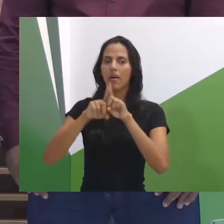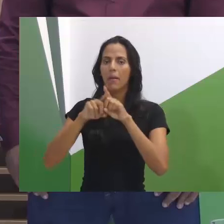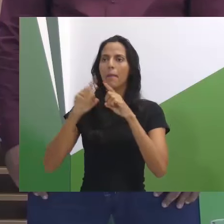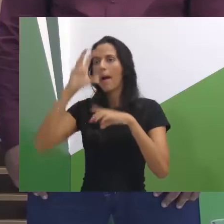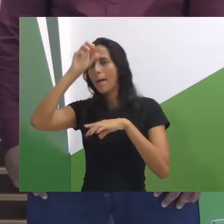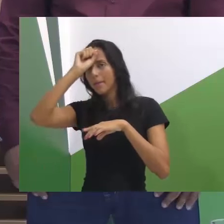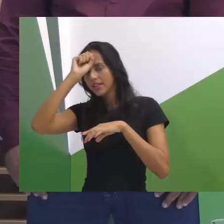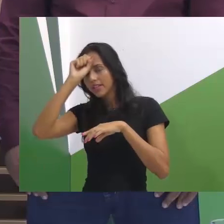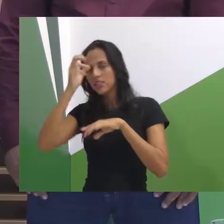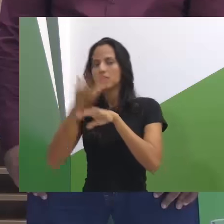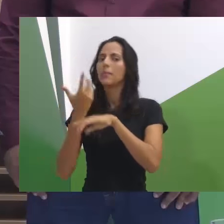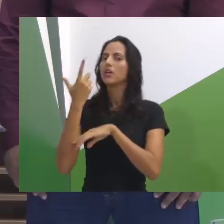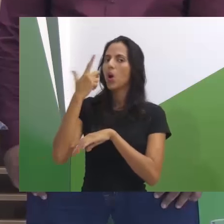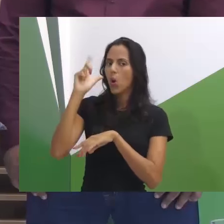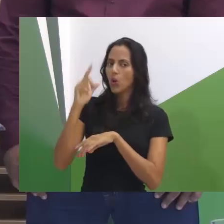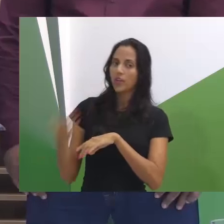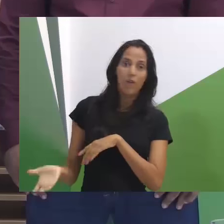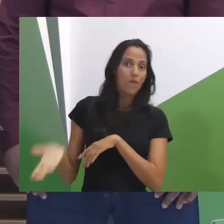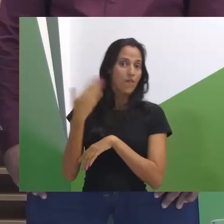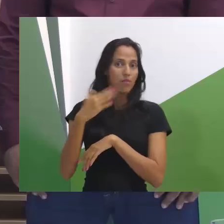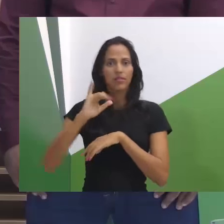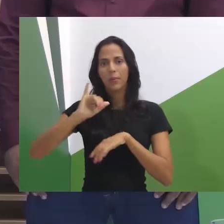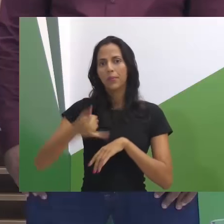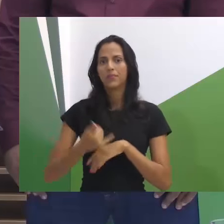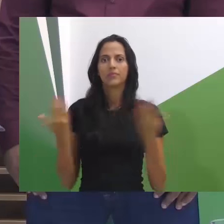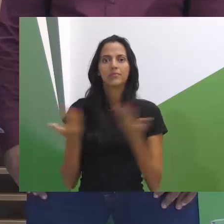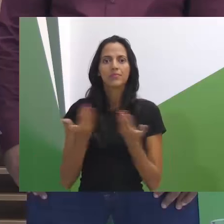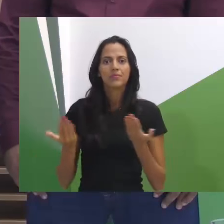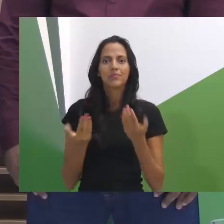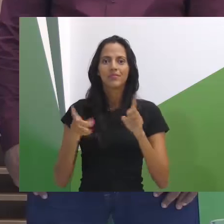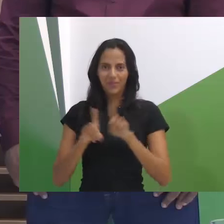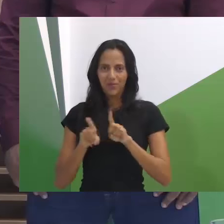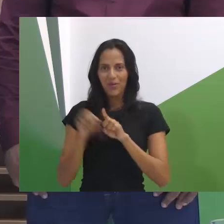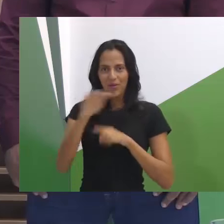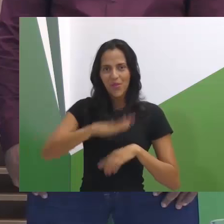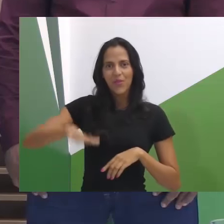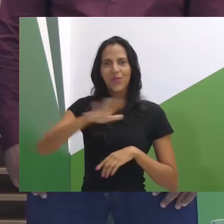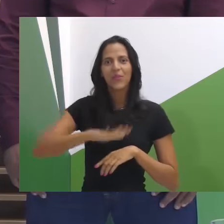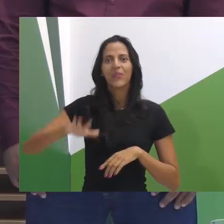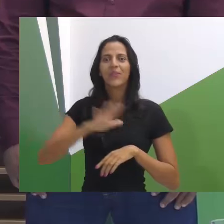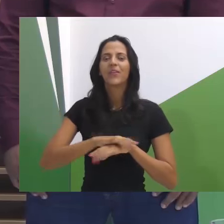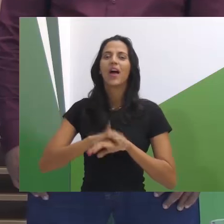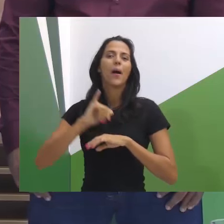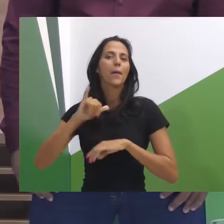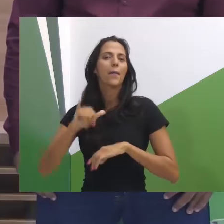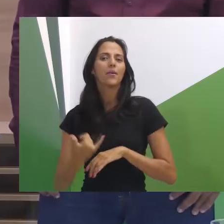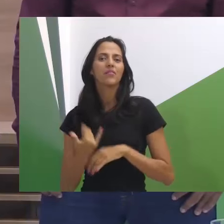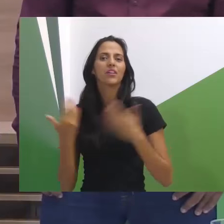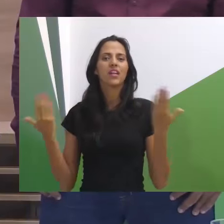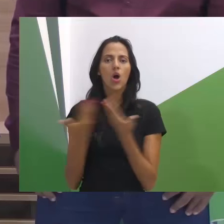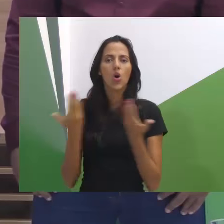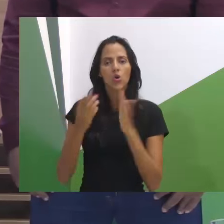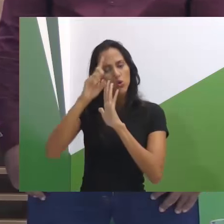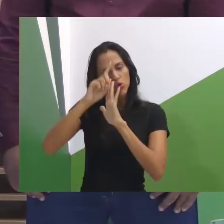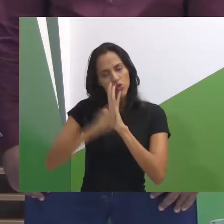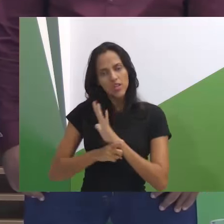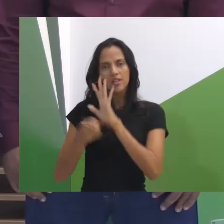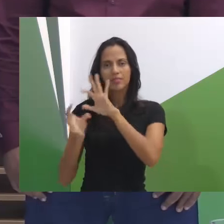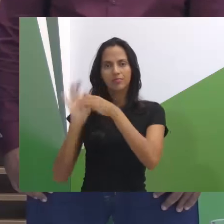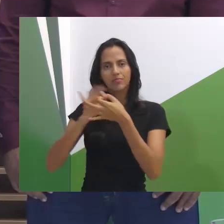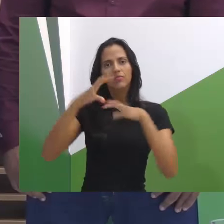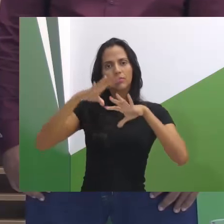Então vamos lá, vamos lá, vamos fazer Vamos ocupar o nosso espaço Vamos fazer valer o nosso direito De